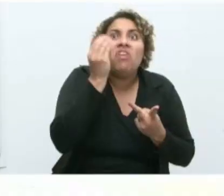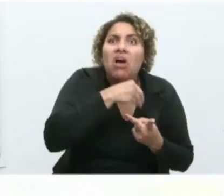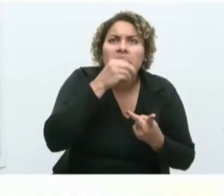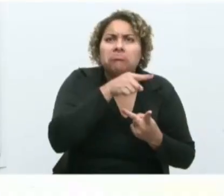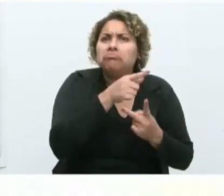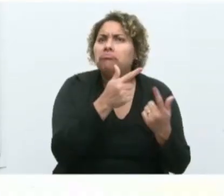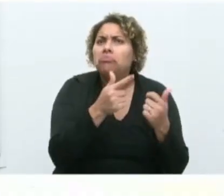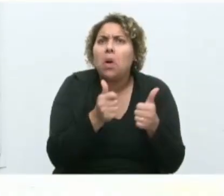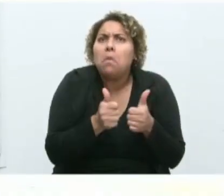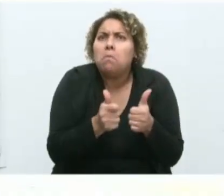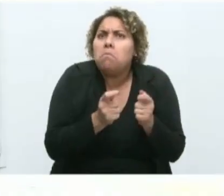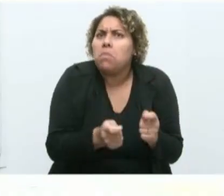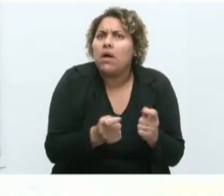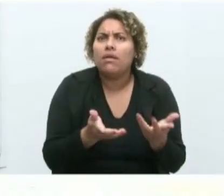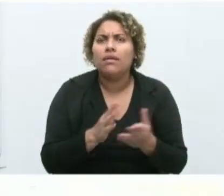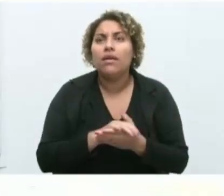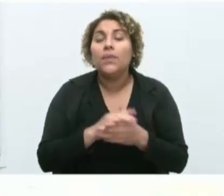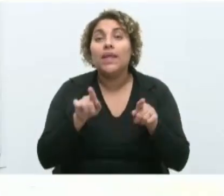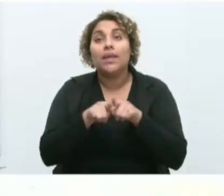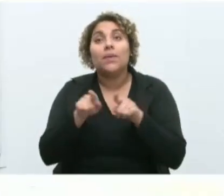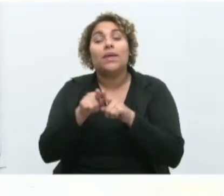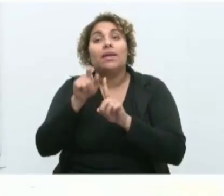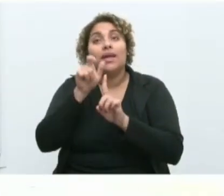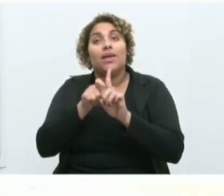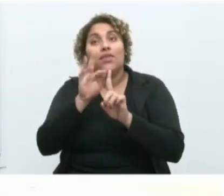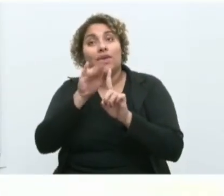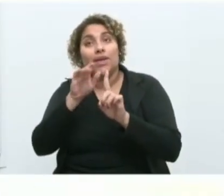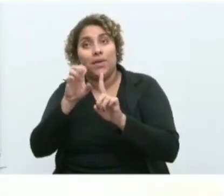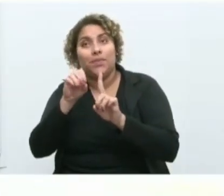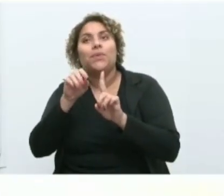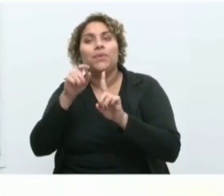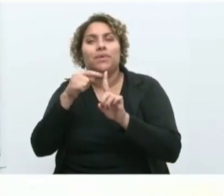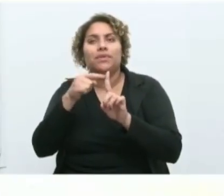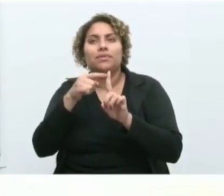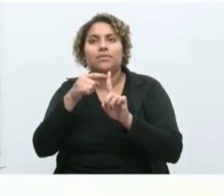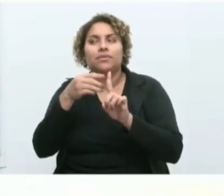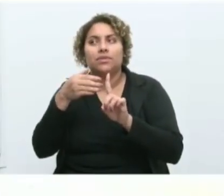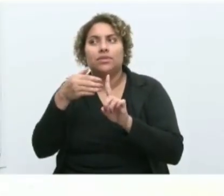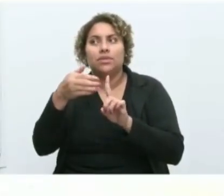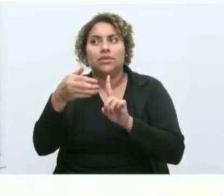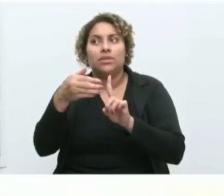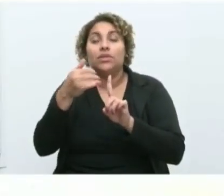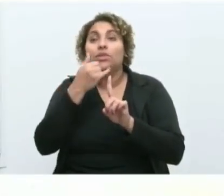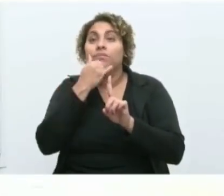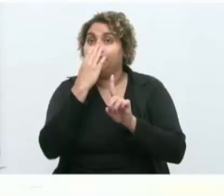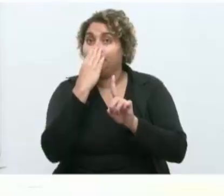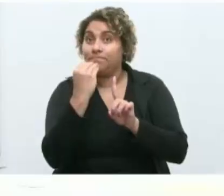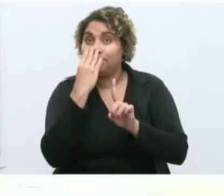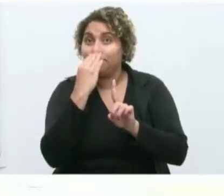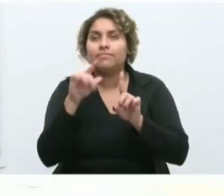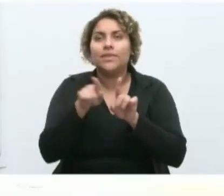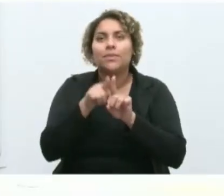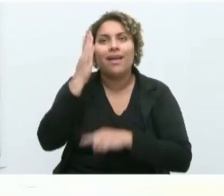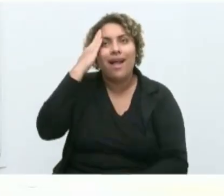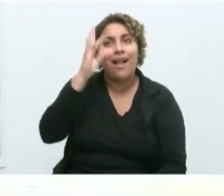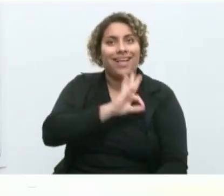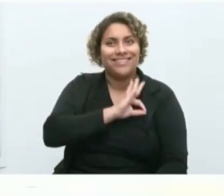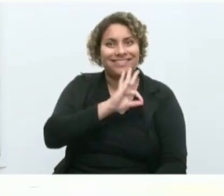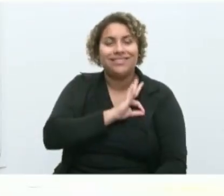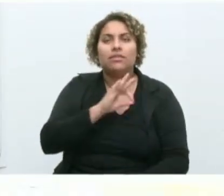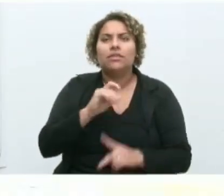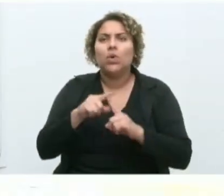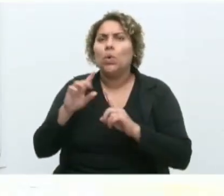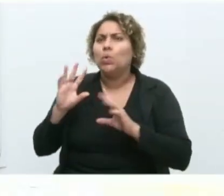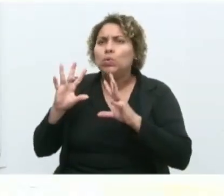o Alex na gestão passada, e vamos dar continuidade agora com o Flávio e o Fábio Davan e todos os vereadores que